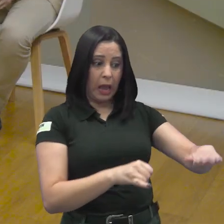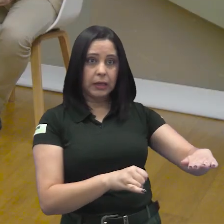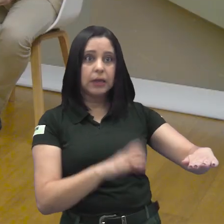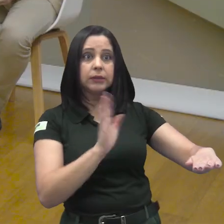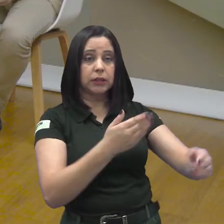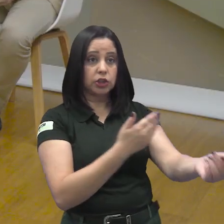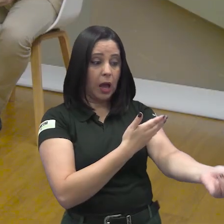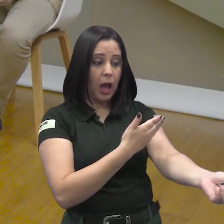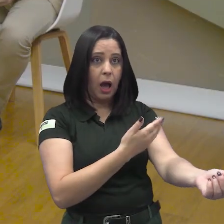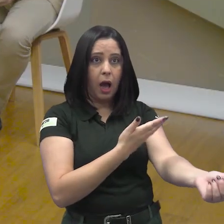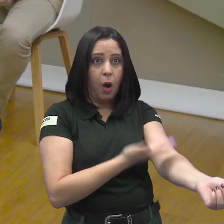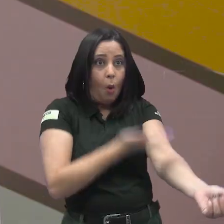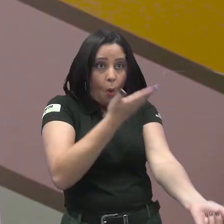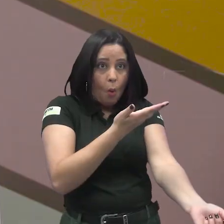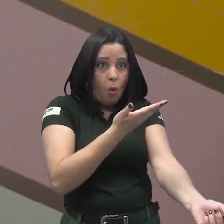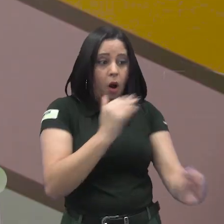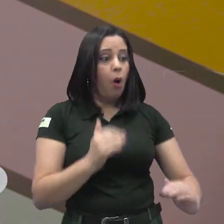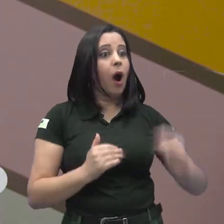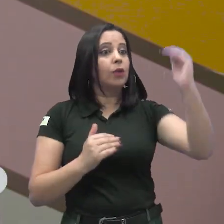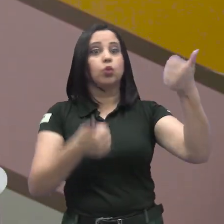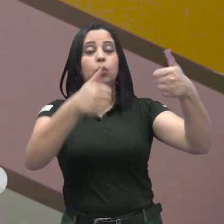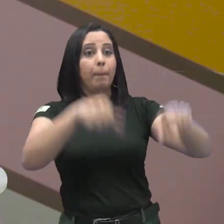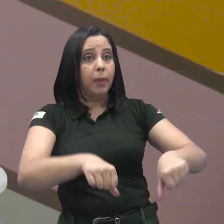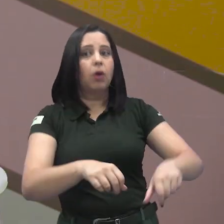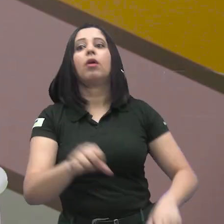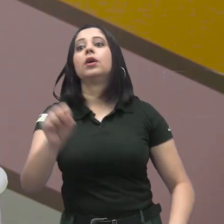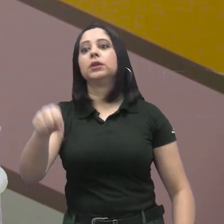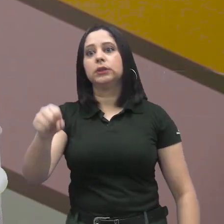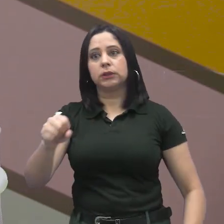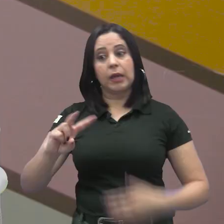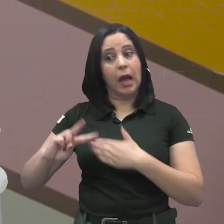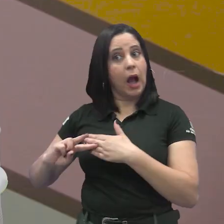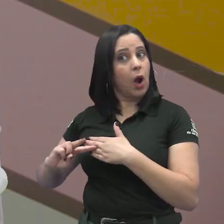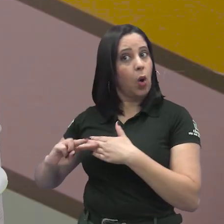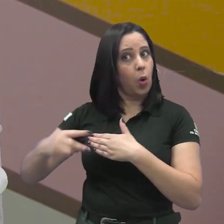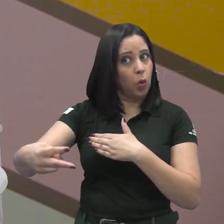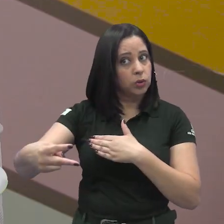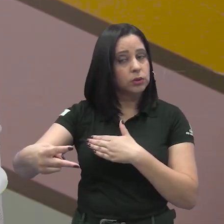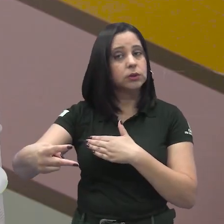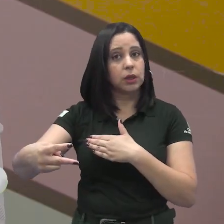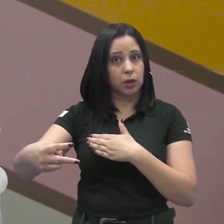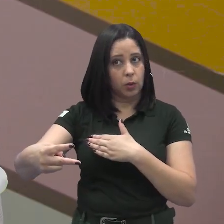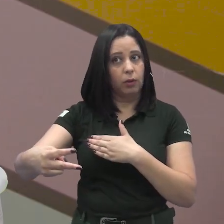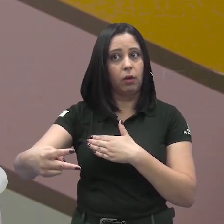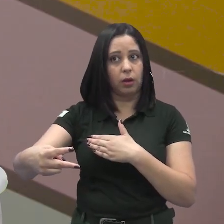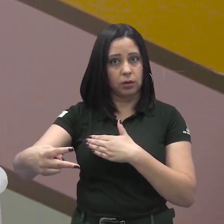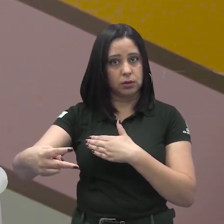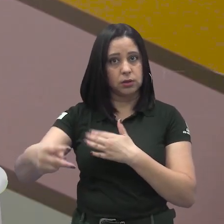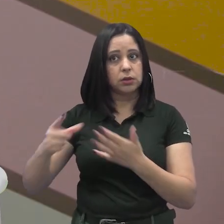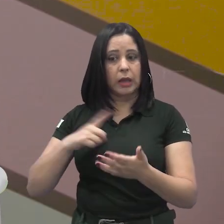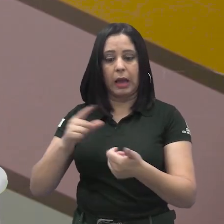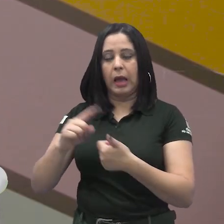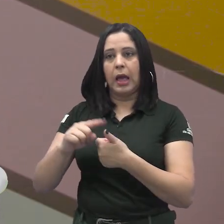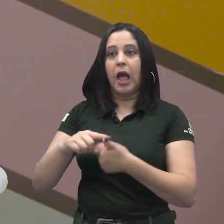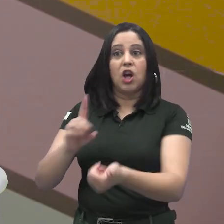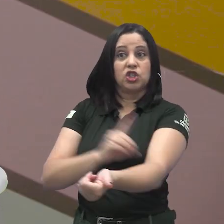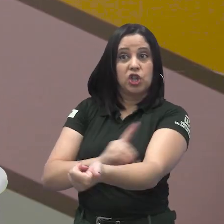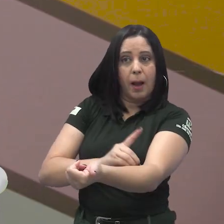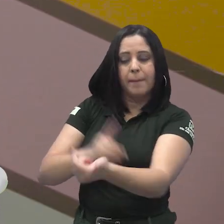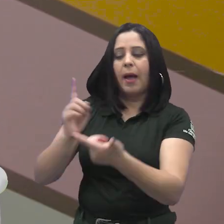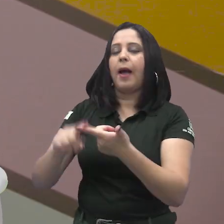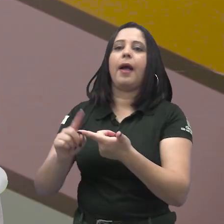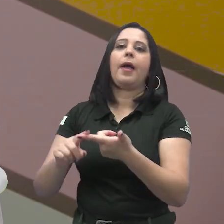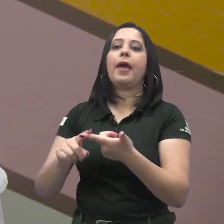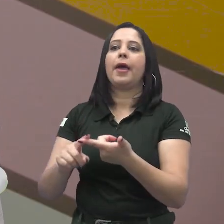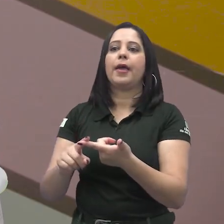porque as principais consequências de uma pressão descontrolada, junto com outros fatores que a assolam, como o